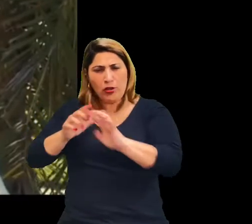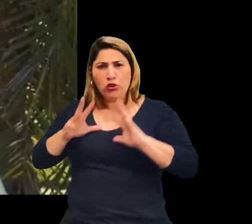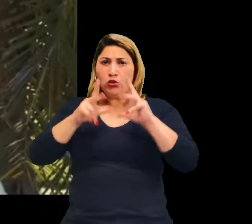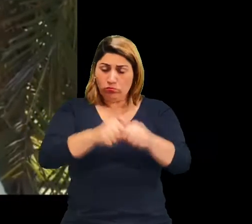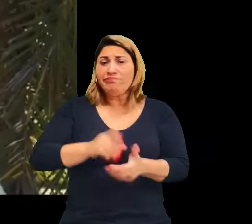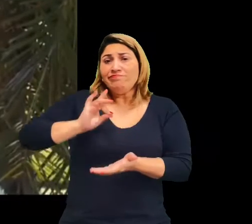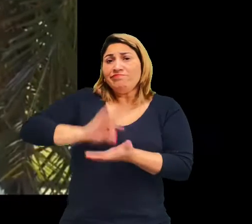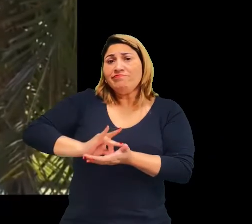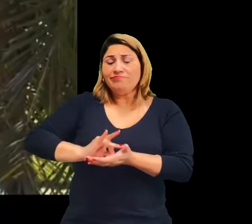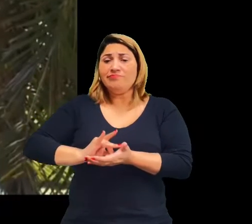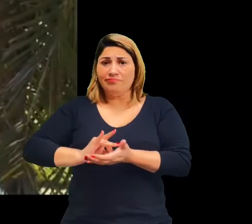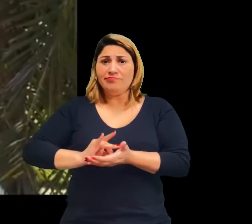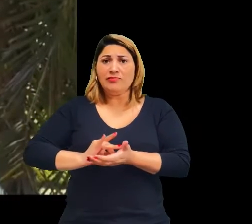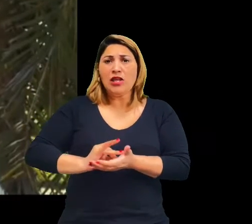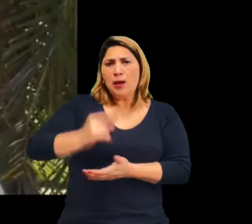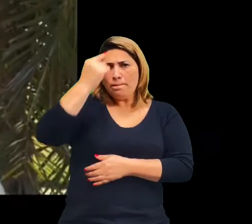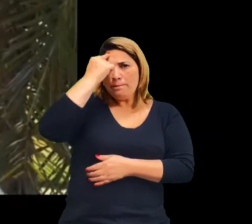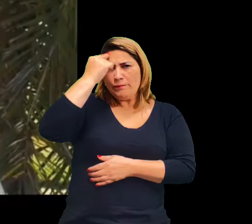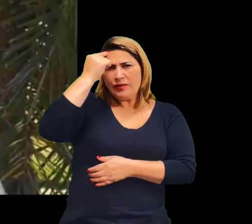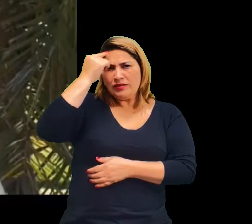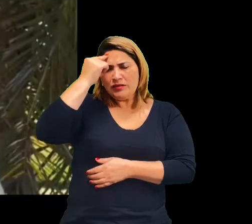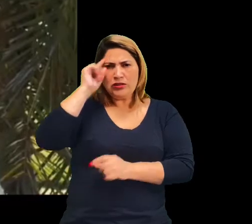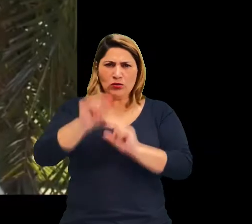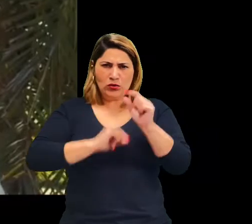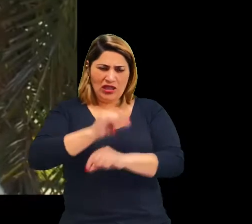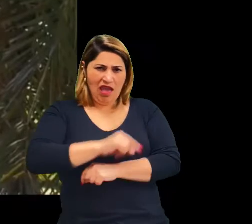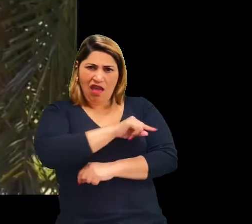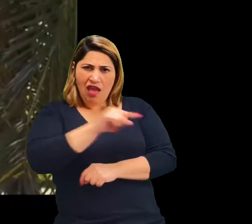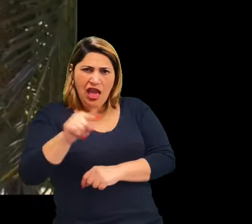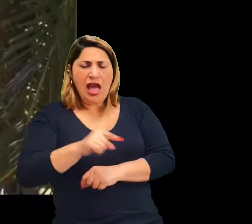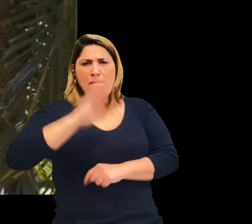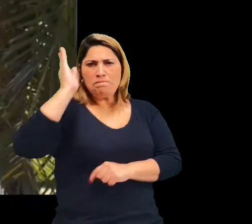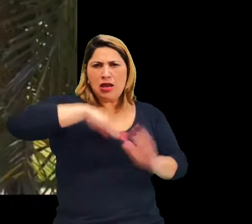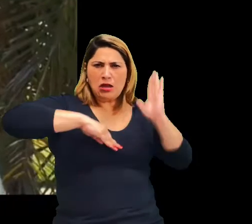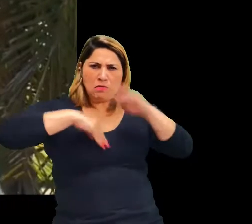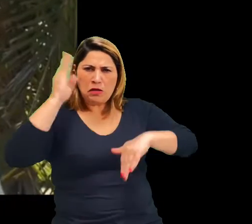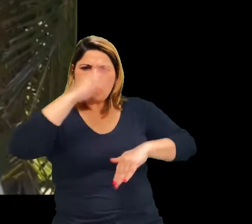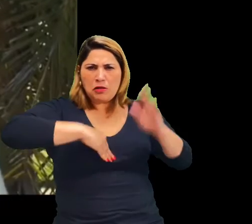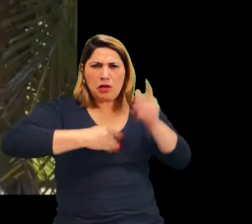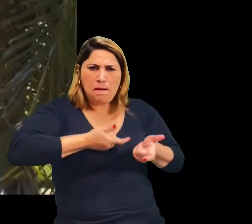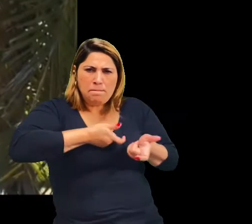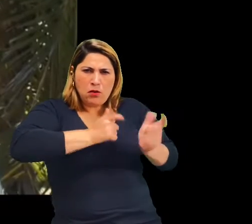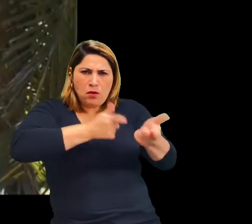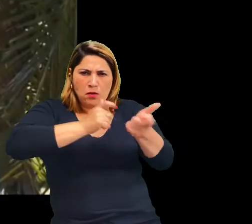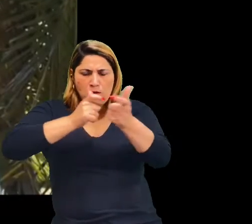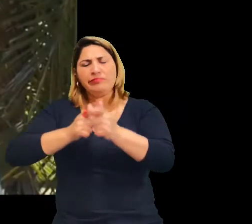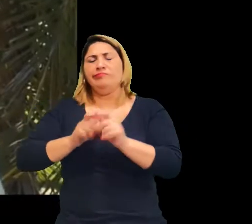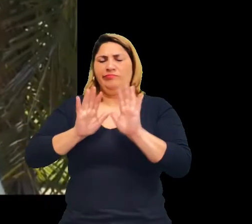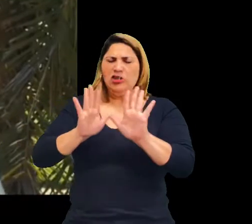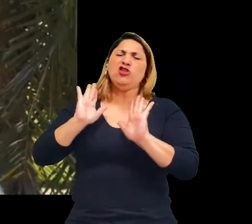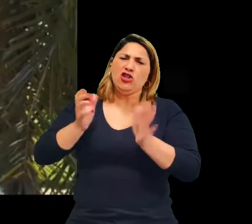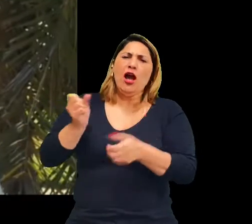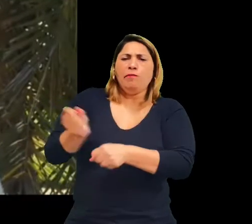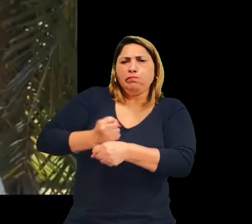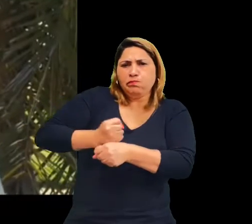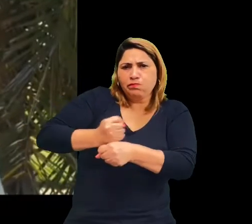mataram, de uma certa forma, pensando pelo outro lado, aqueles que eles consideravam como malfeitores, né? E, evidentemente, a gente não vai julgar, quer dizer, com tantos anos passados,